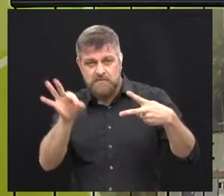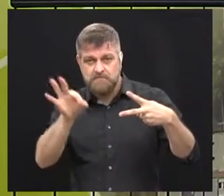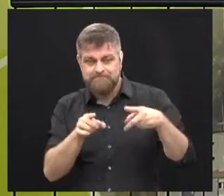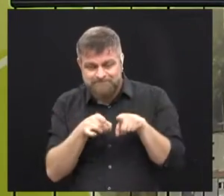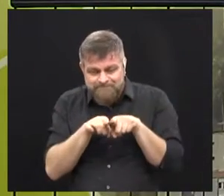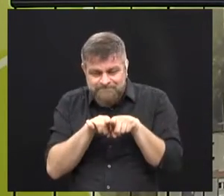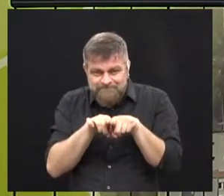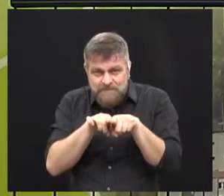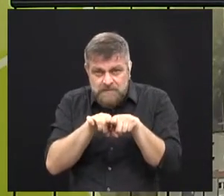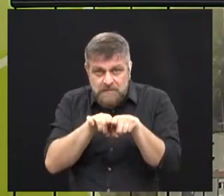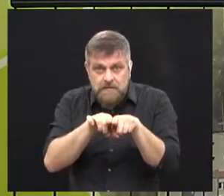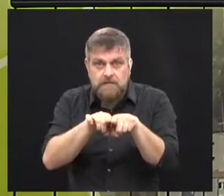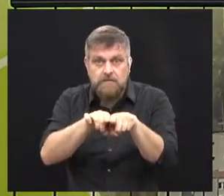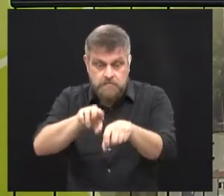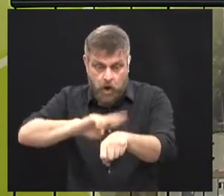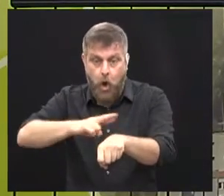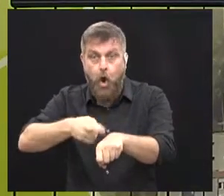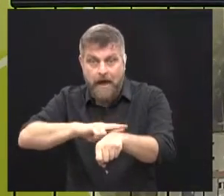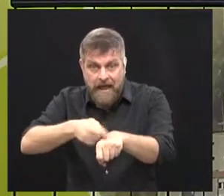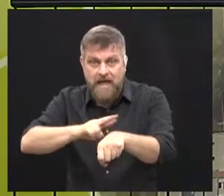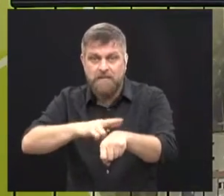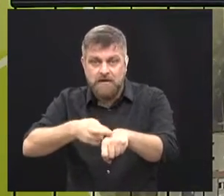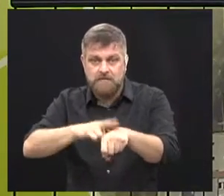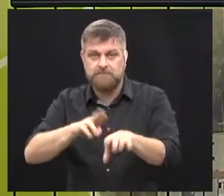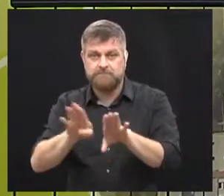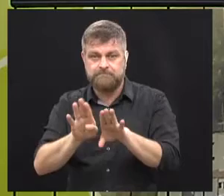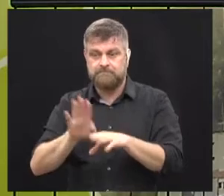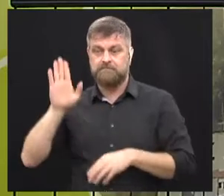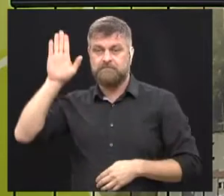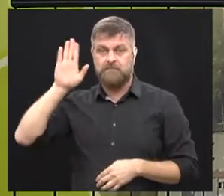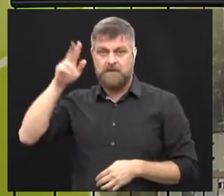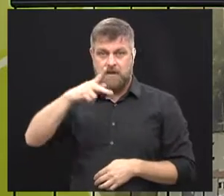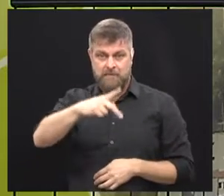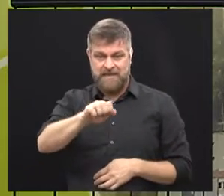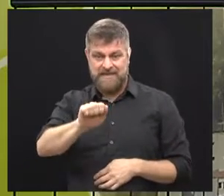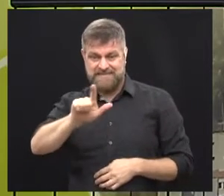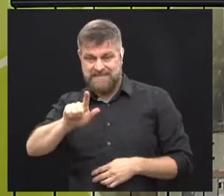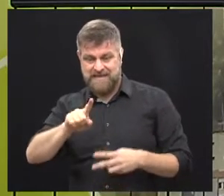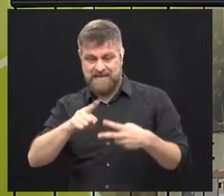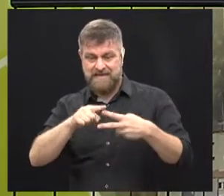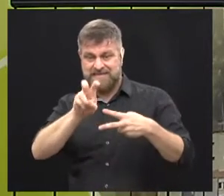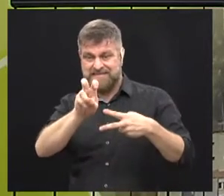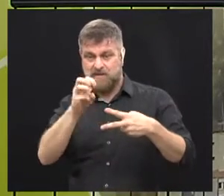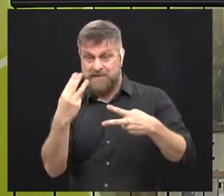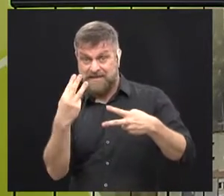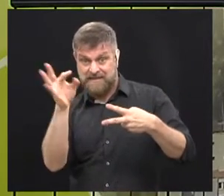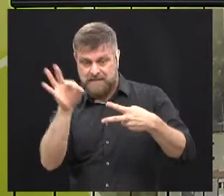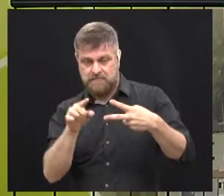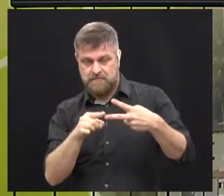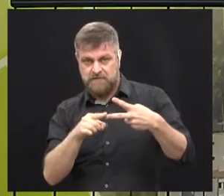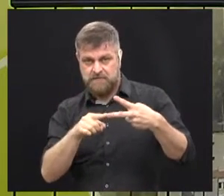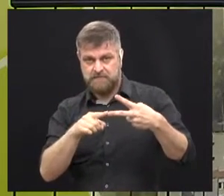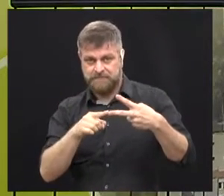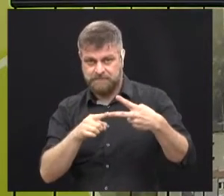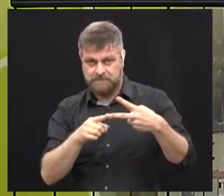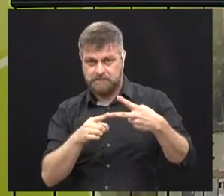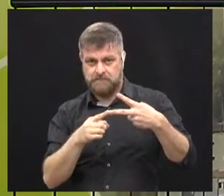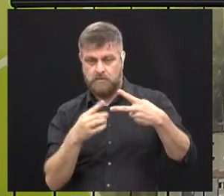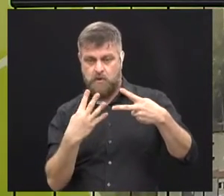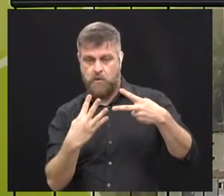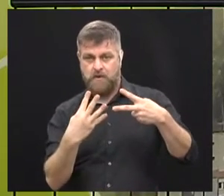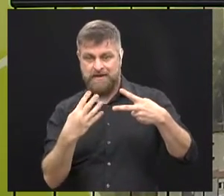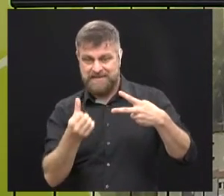Disputa acirradíssima também em Roraima, o candidato do PSL com 53% dos votos e do PSDB com